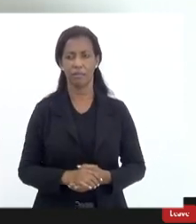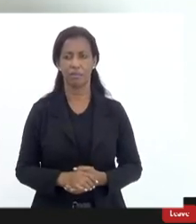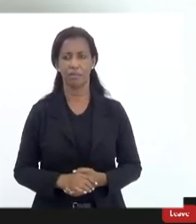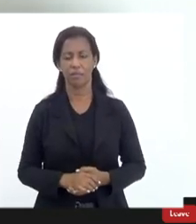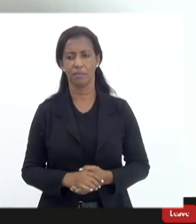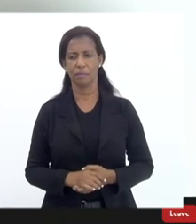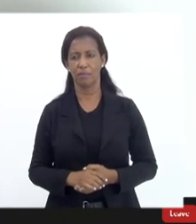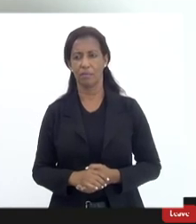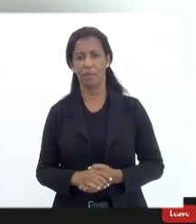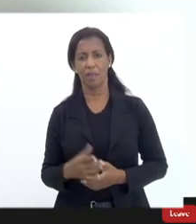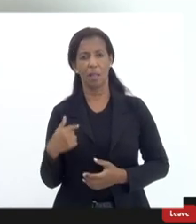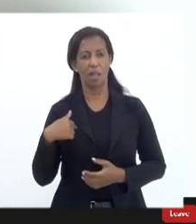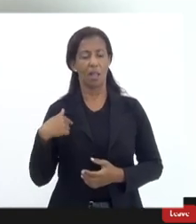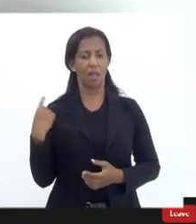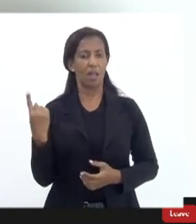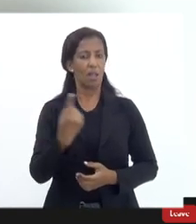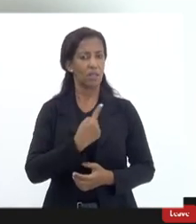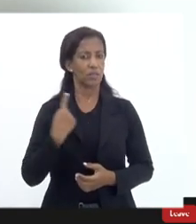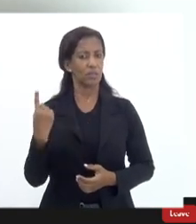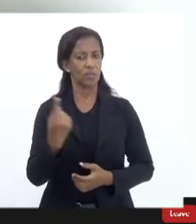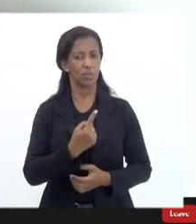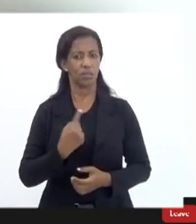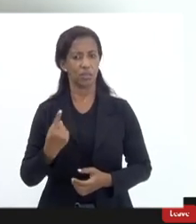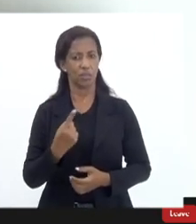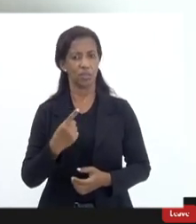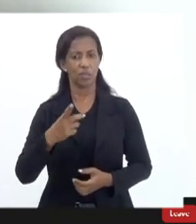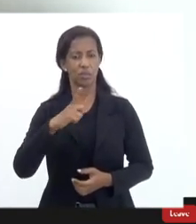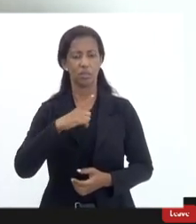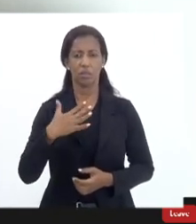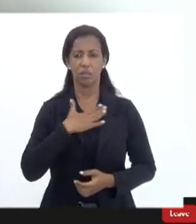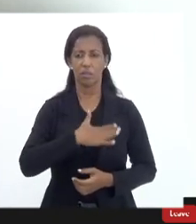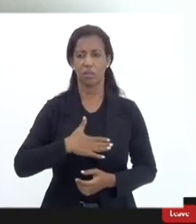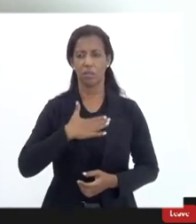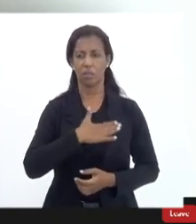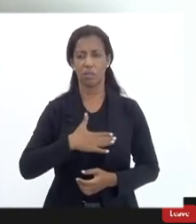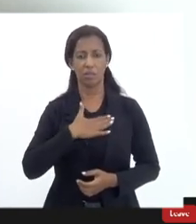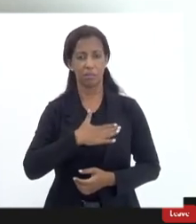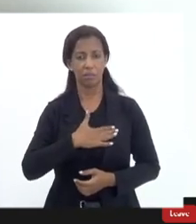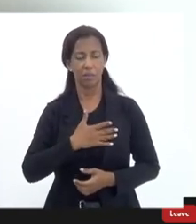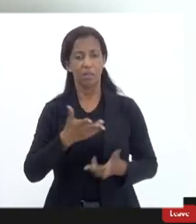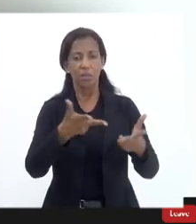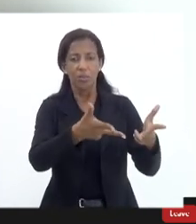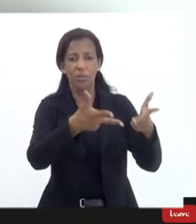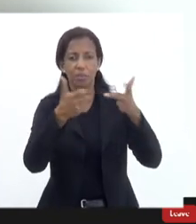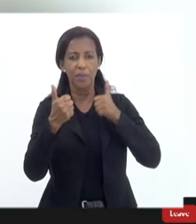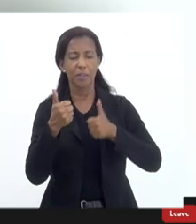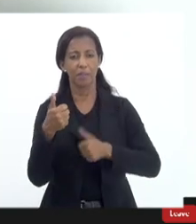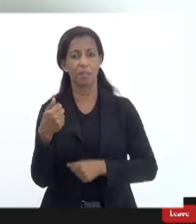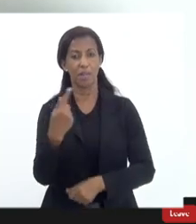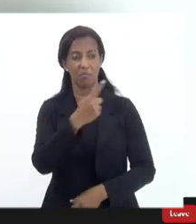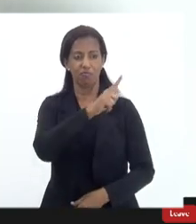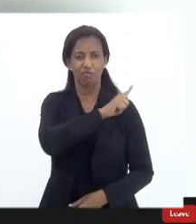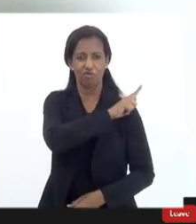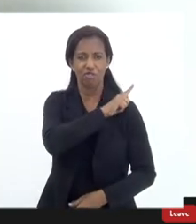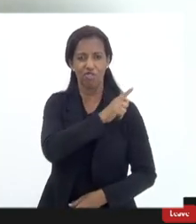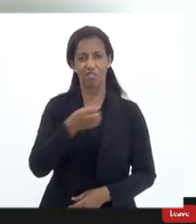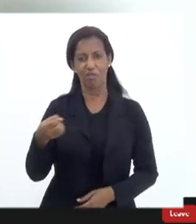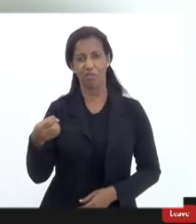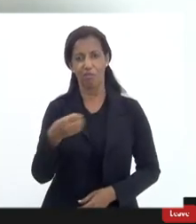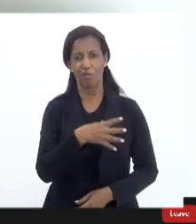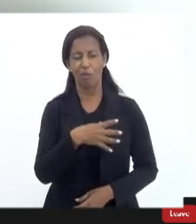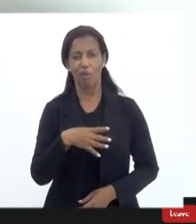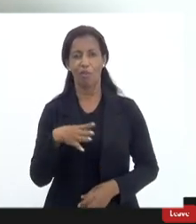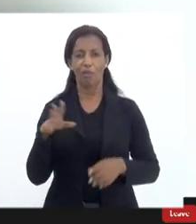refletida, não é? A gente ficou bastante satisfeito com o fato de perceber que a nova gestão se dedicou à construção